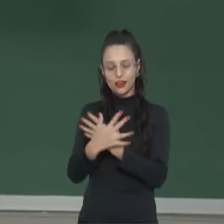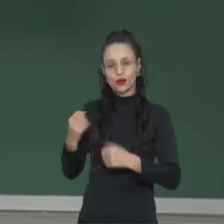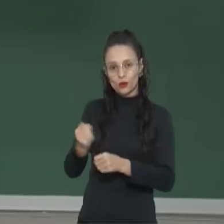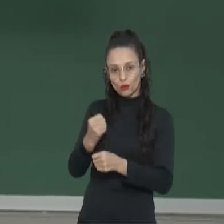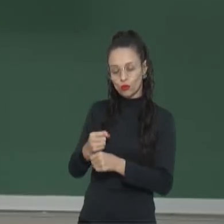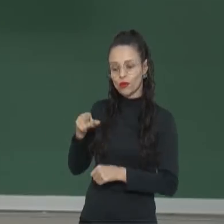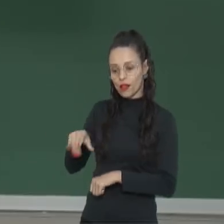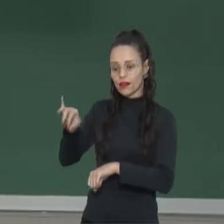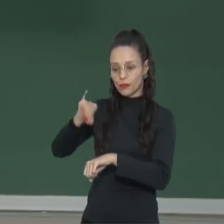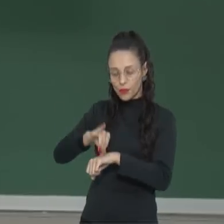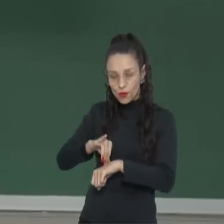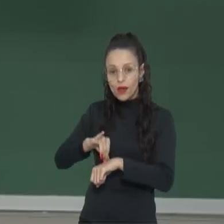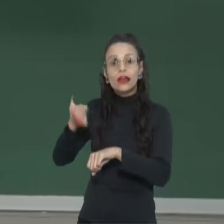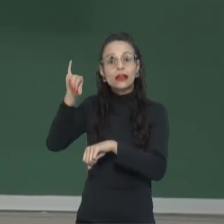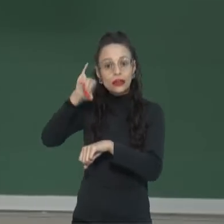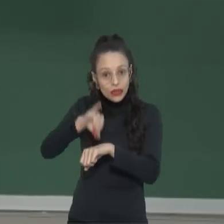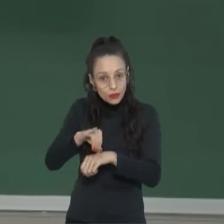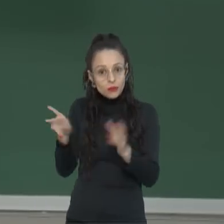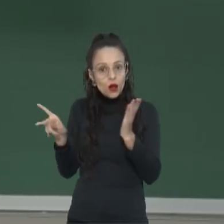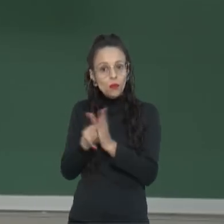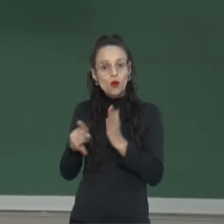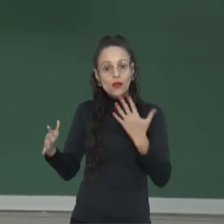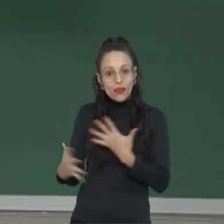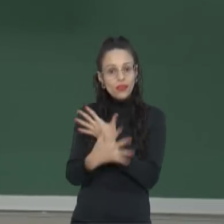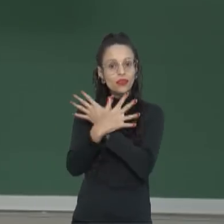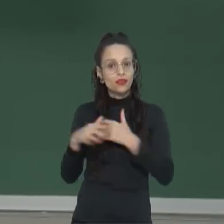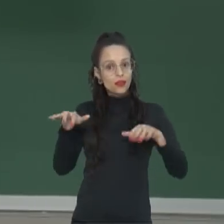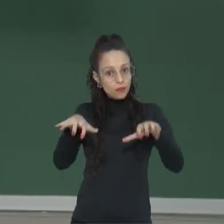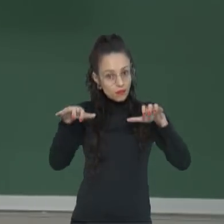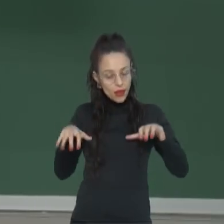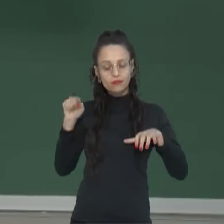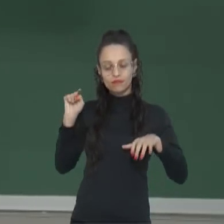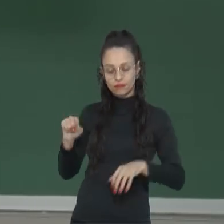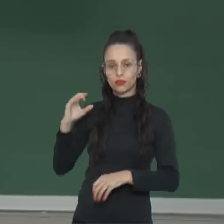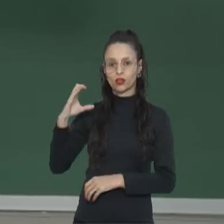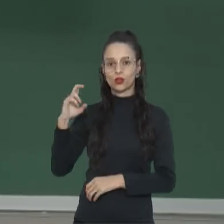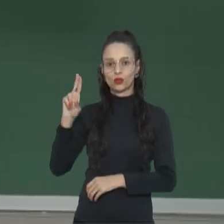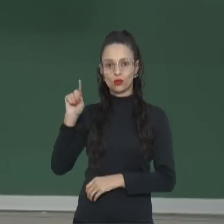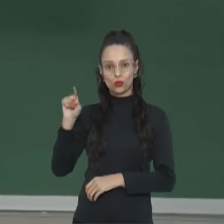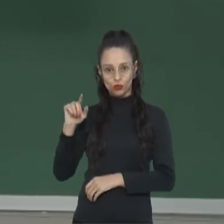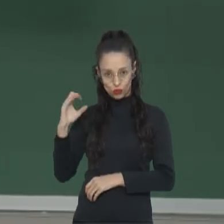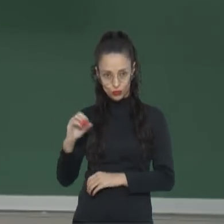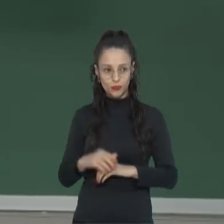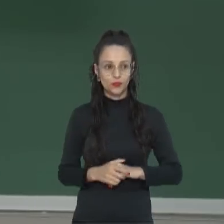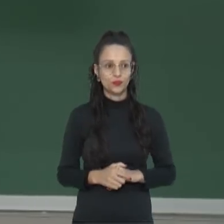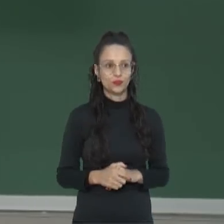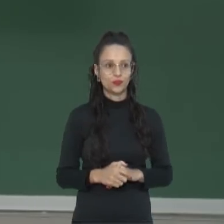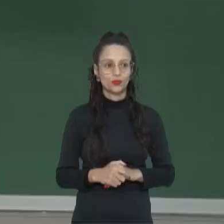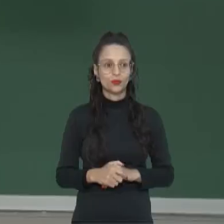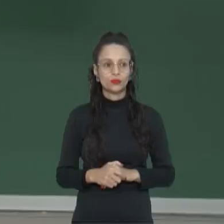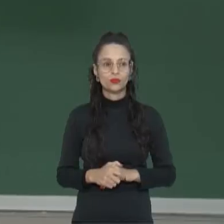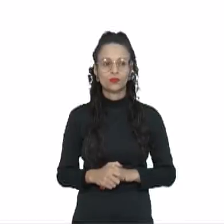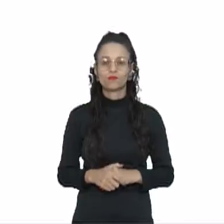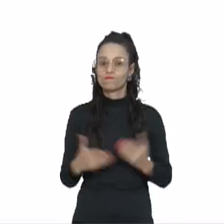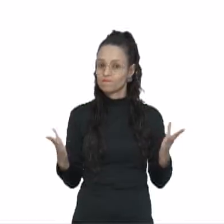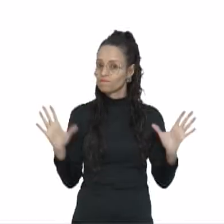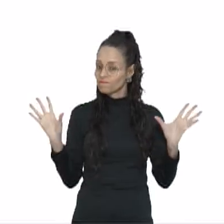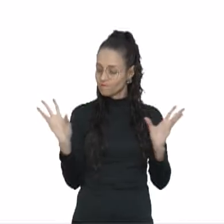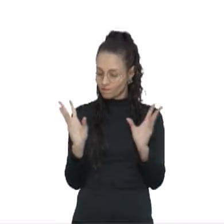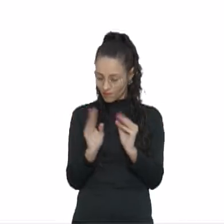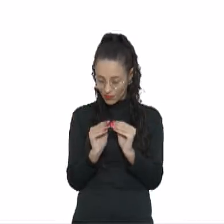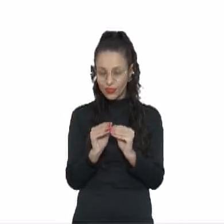construíram como a capital. A capital inca do Império Inca era Cusco, por isso que eu falei que tinha uma pegadinha aí. Muito bem, fechamos